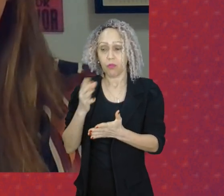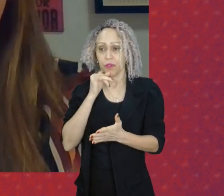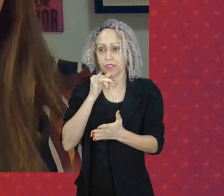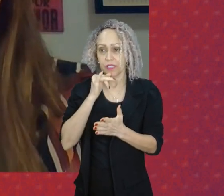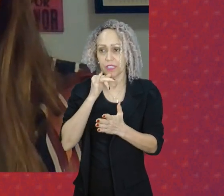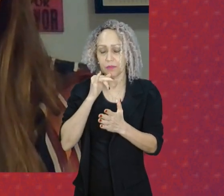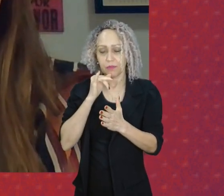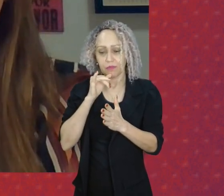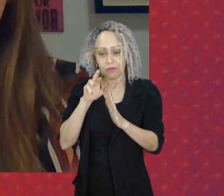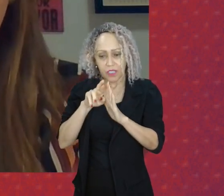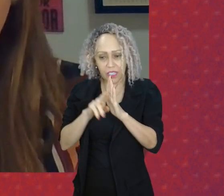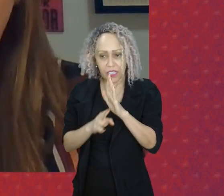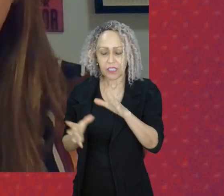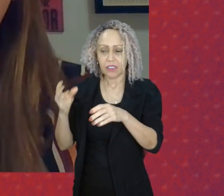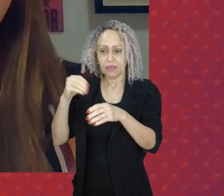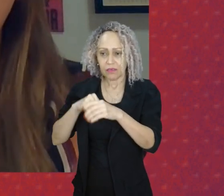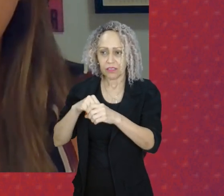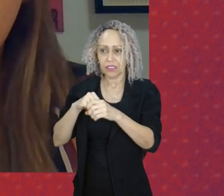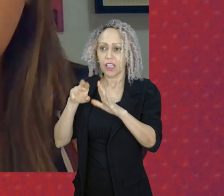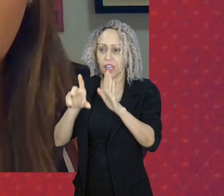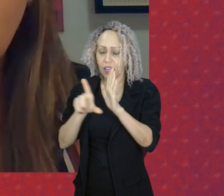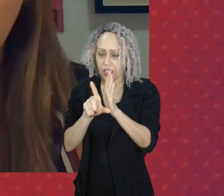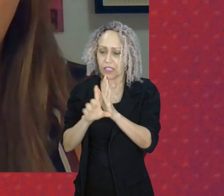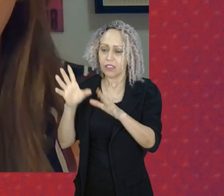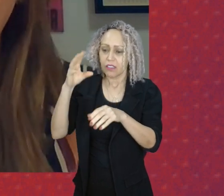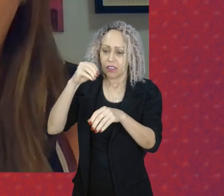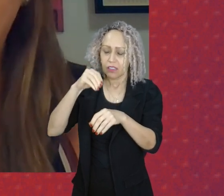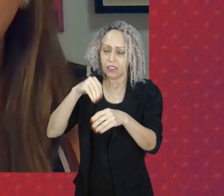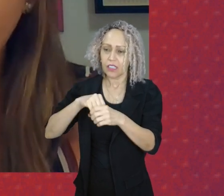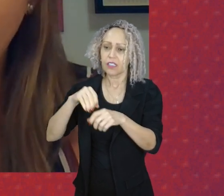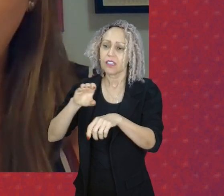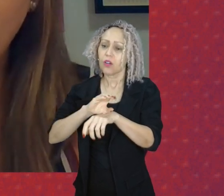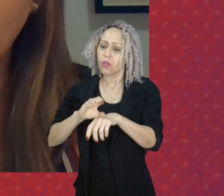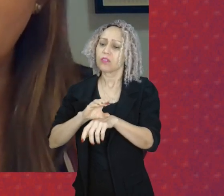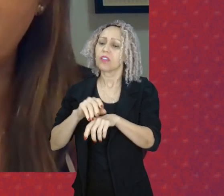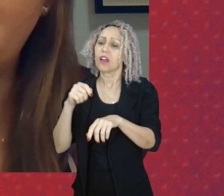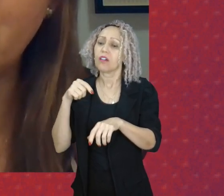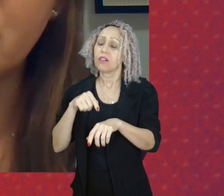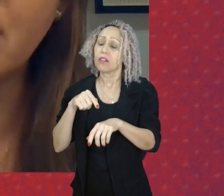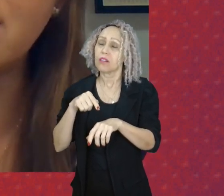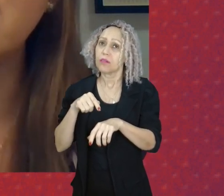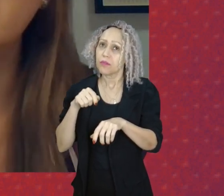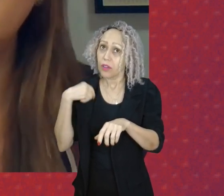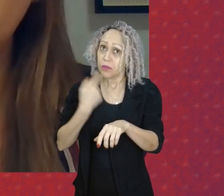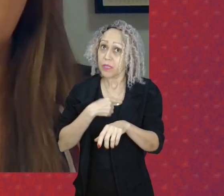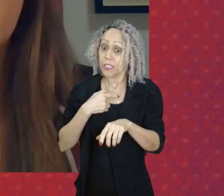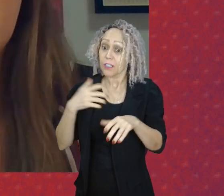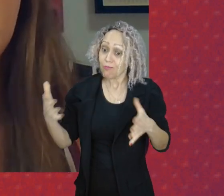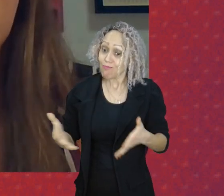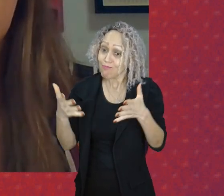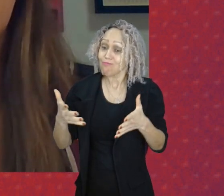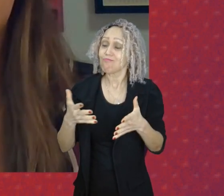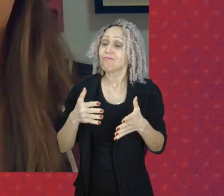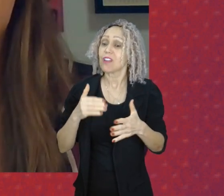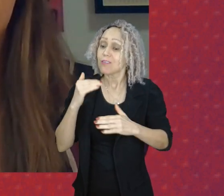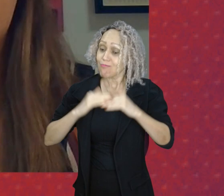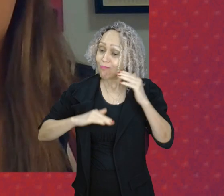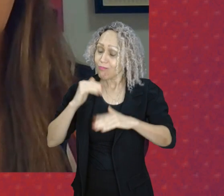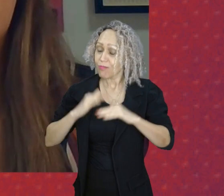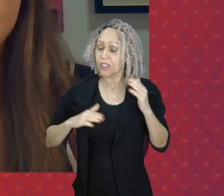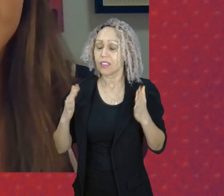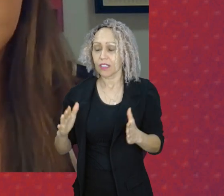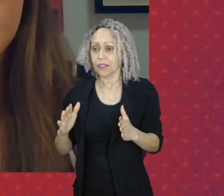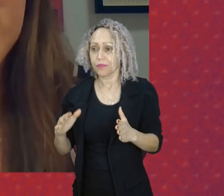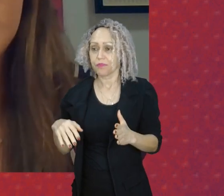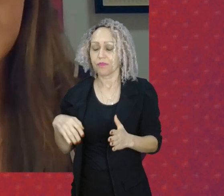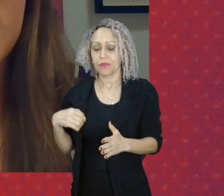a opinião pública, a sociedade civil organizada e mídia para pressionar. Por quê? Como eu já disse para vocês, infelizmente, nós